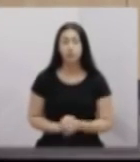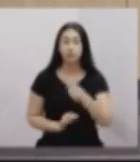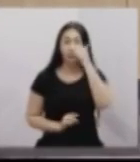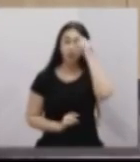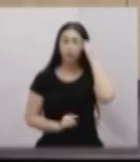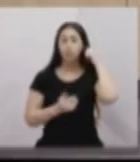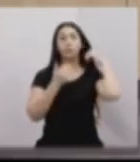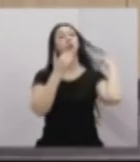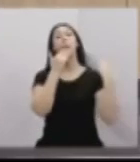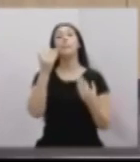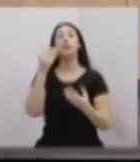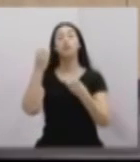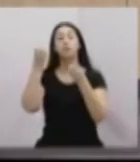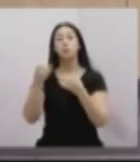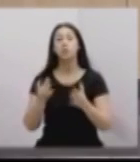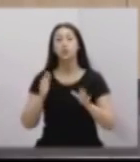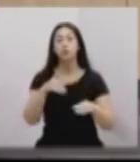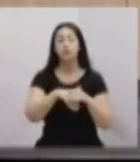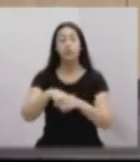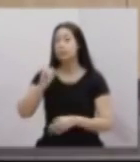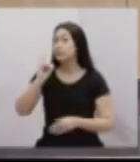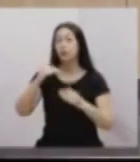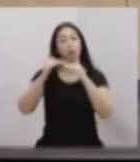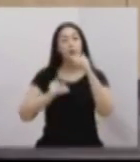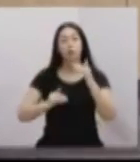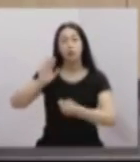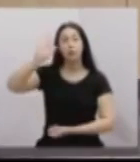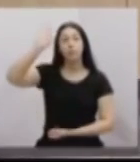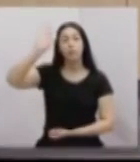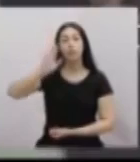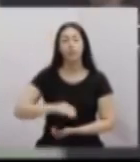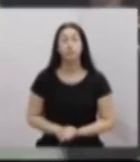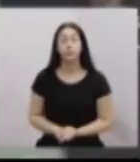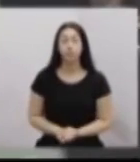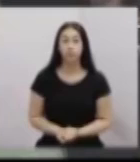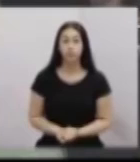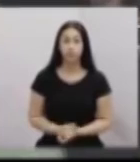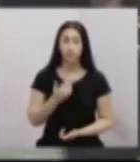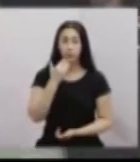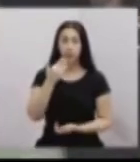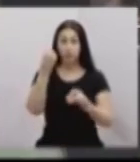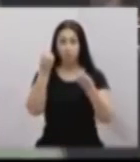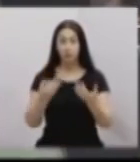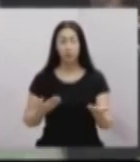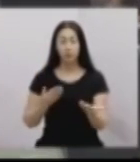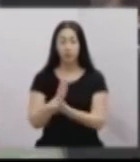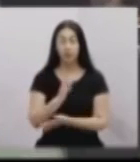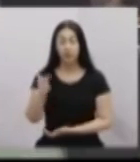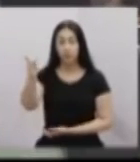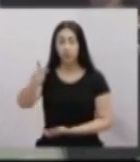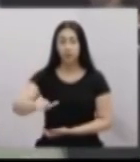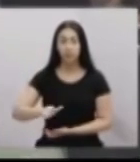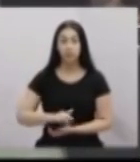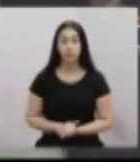Pedido de informação está em votação. Os contrários, por favor, se manifestem levantando os braços. Pedido de informação foi aprovado. Próximo